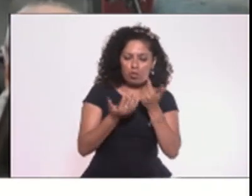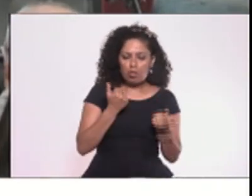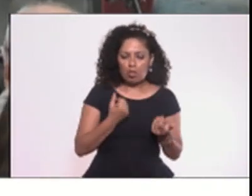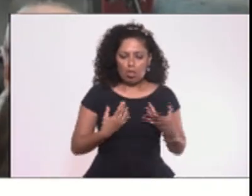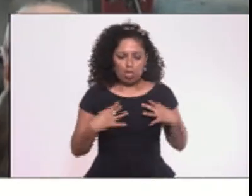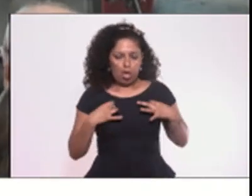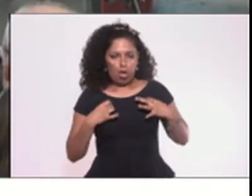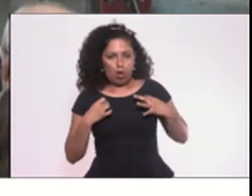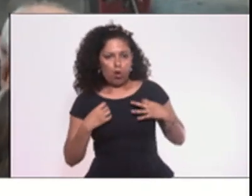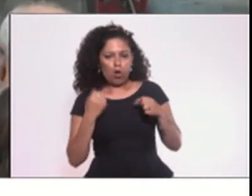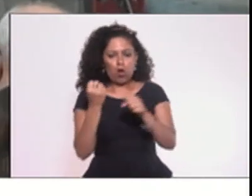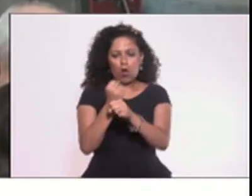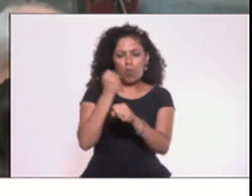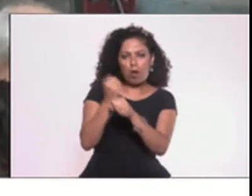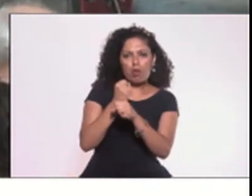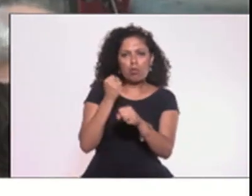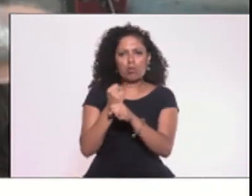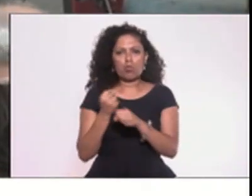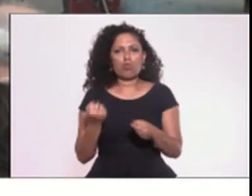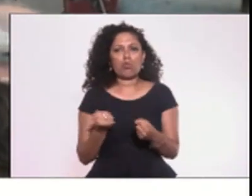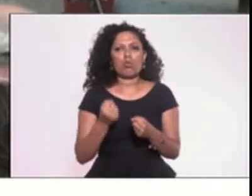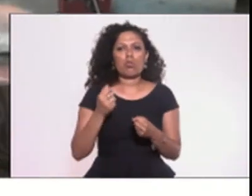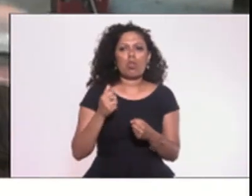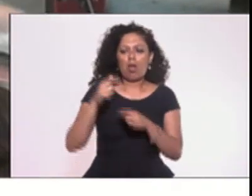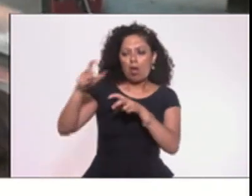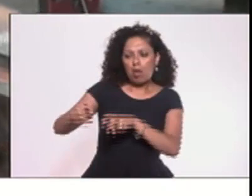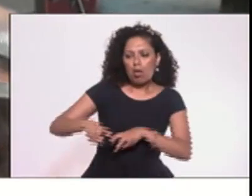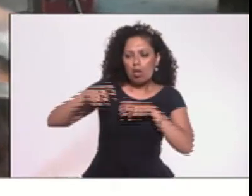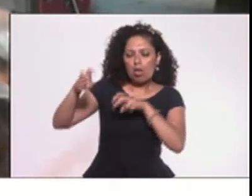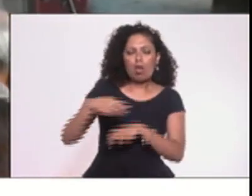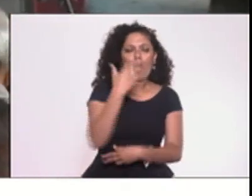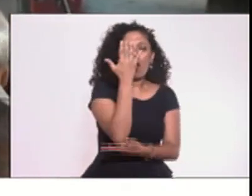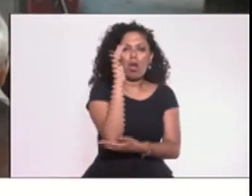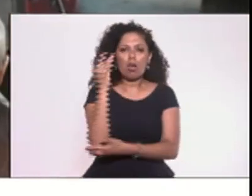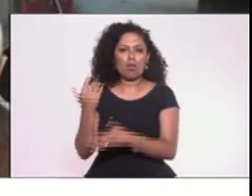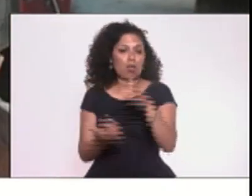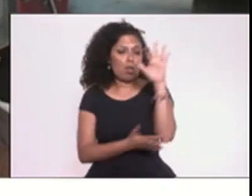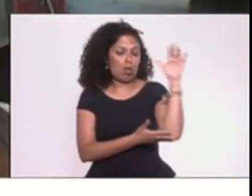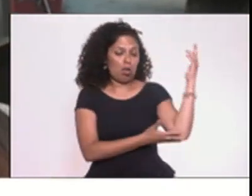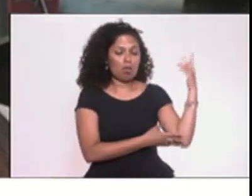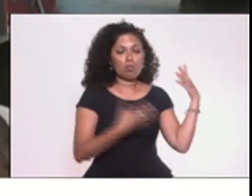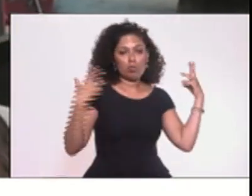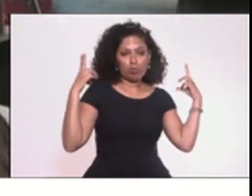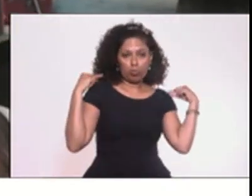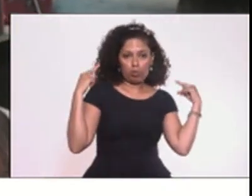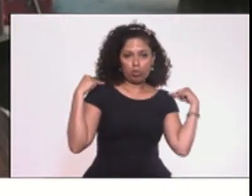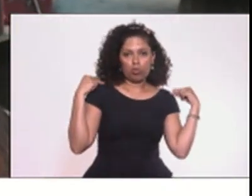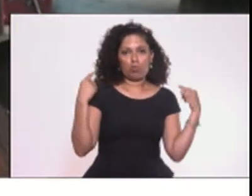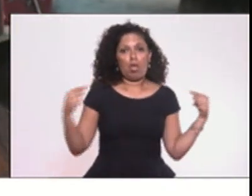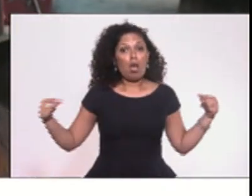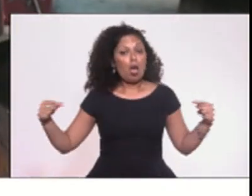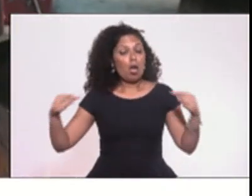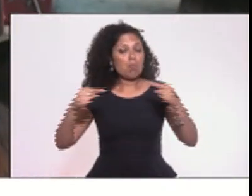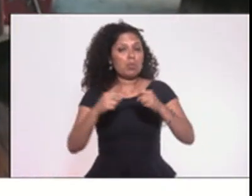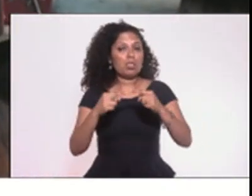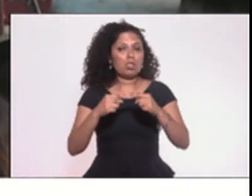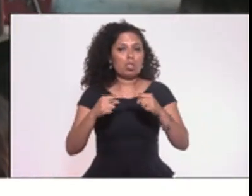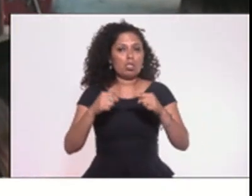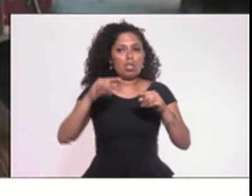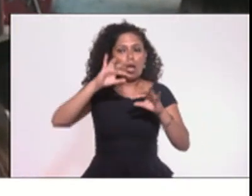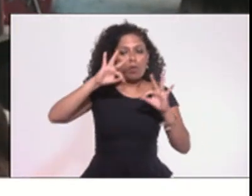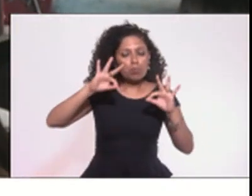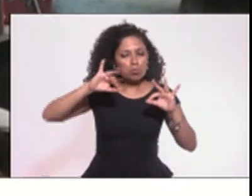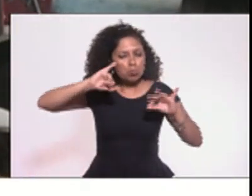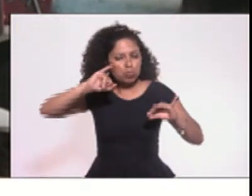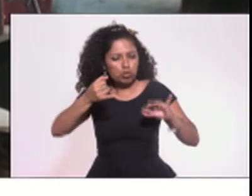à construção civil, ao agronegócios, ao meio ambiente, ao turismo, no sentido de aproveitar toda essa